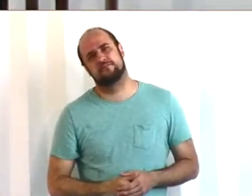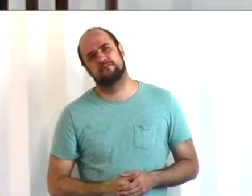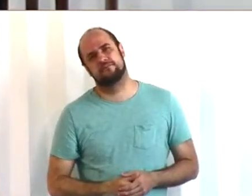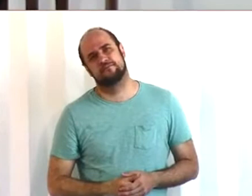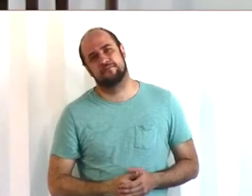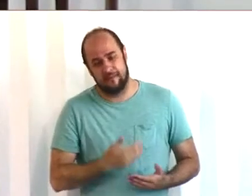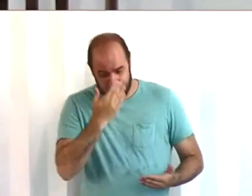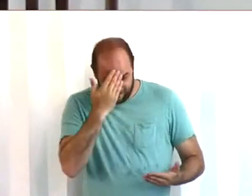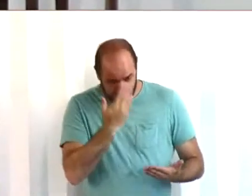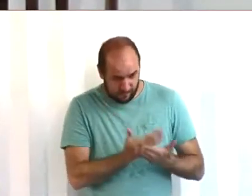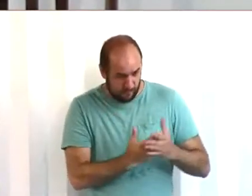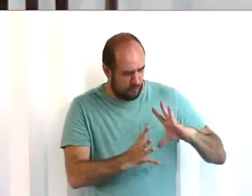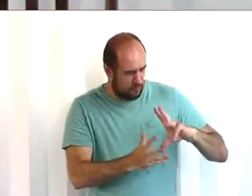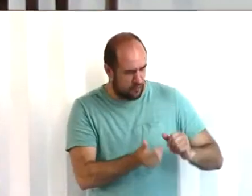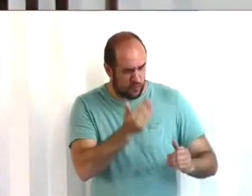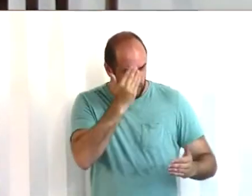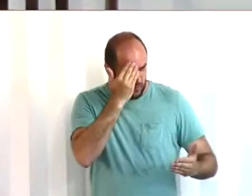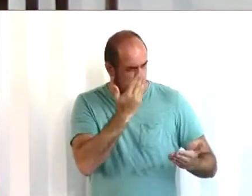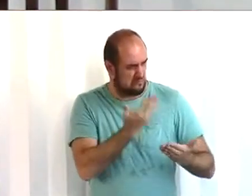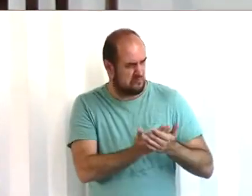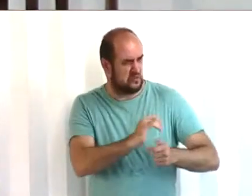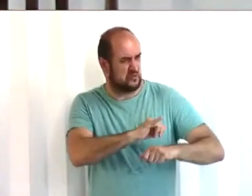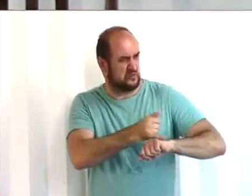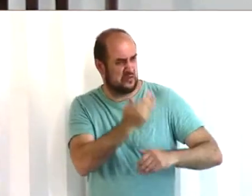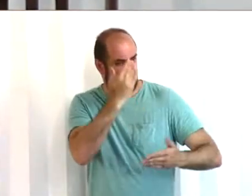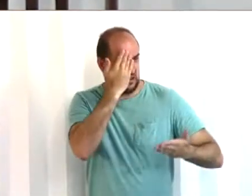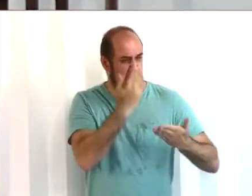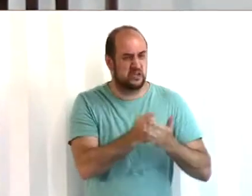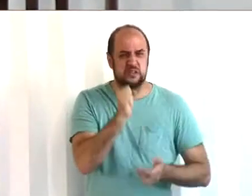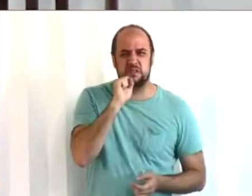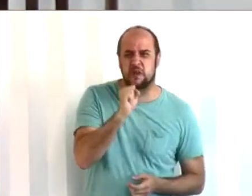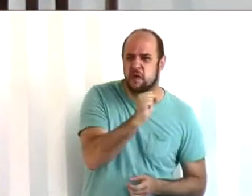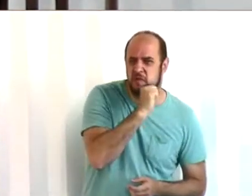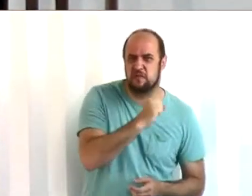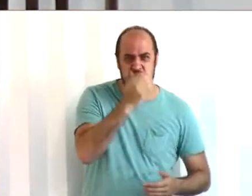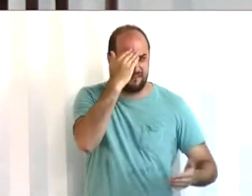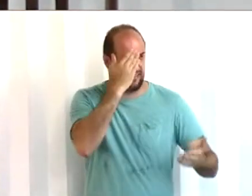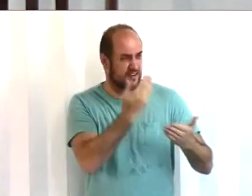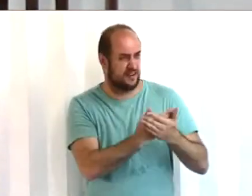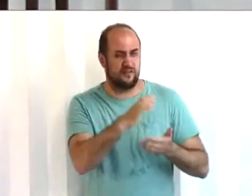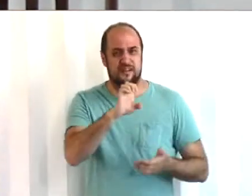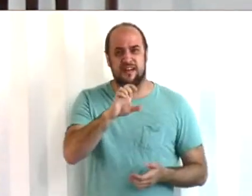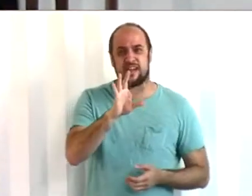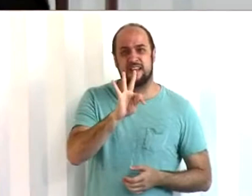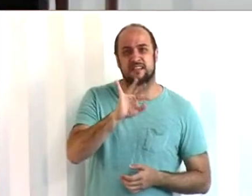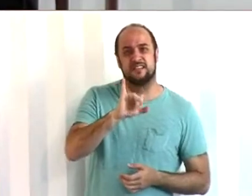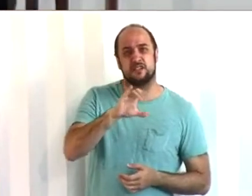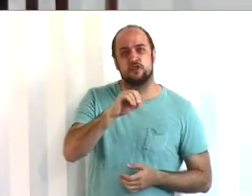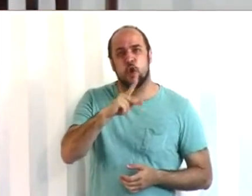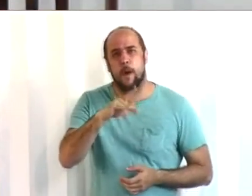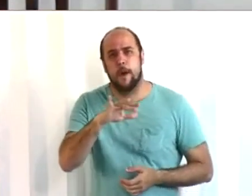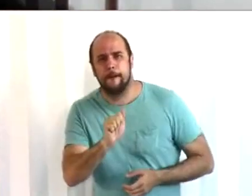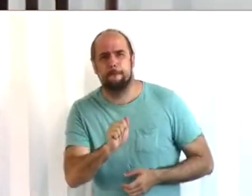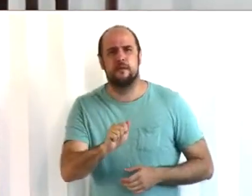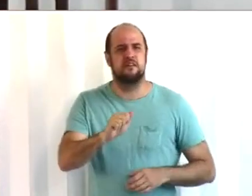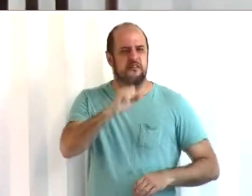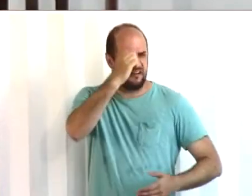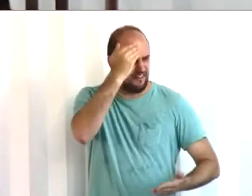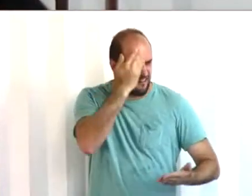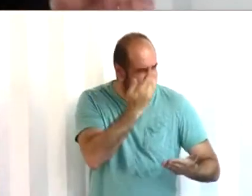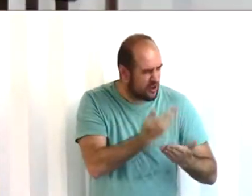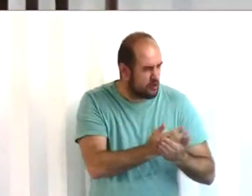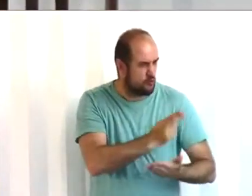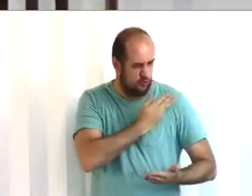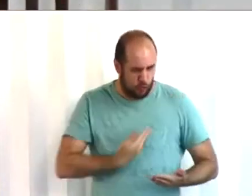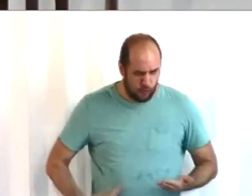Crido no mundo, crido na Judéia, crido em Samaria, crido na Etiópia, quando Filipe desceu e falou ao eunuco, crido no Império